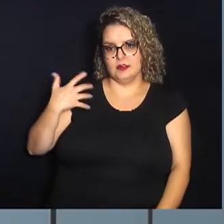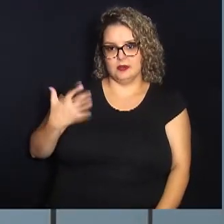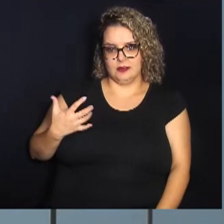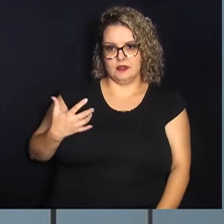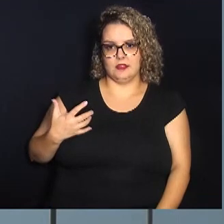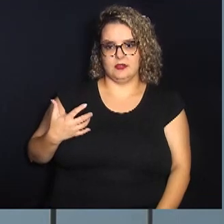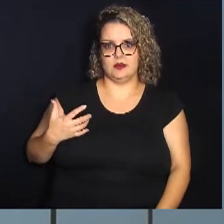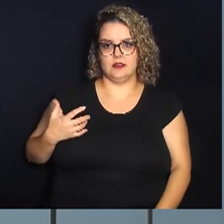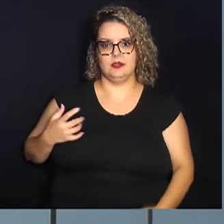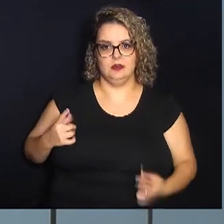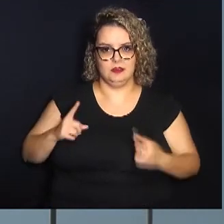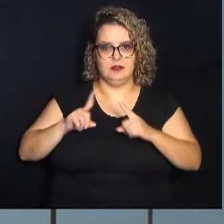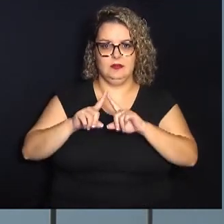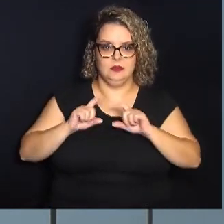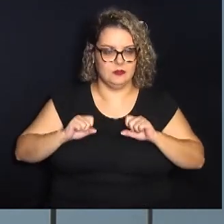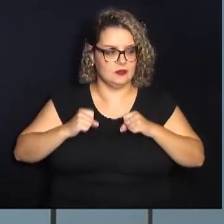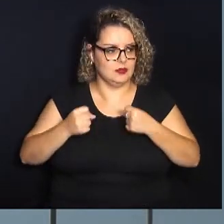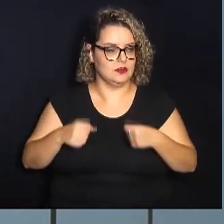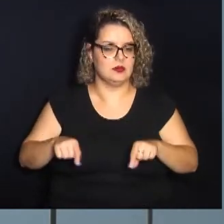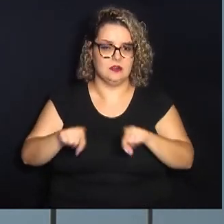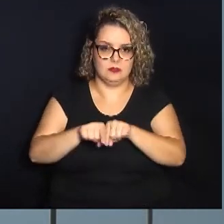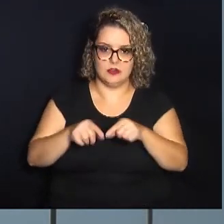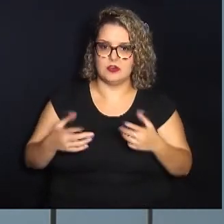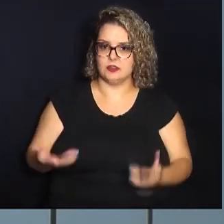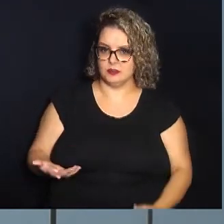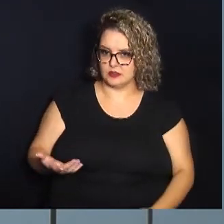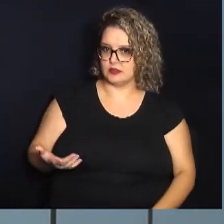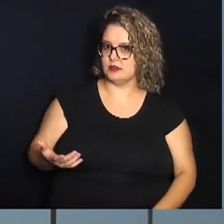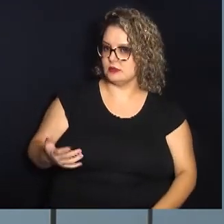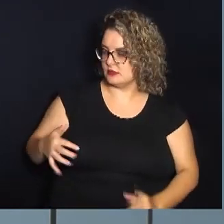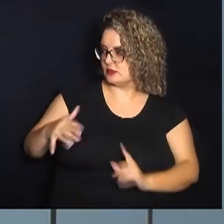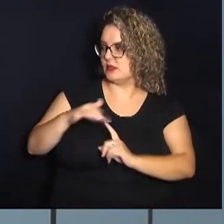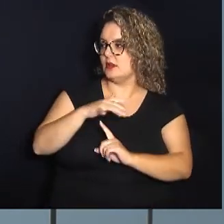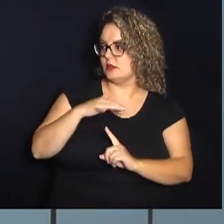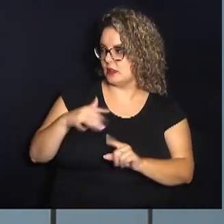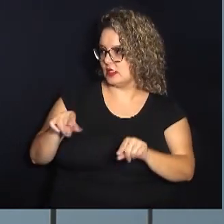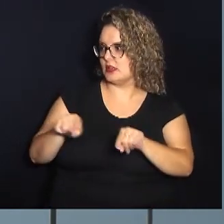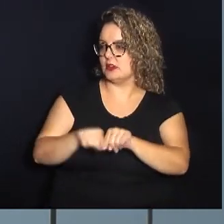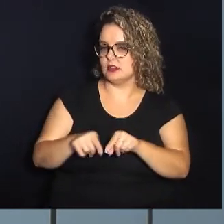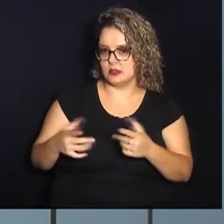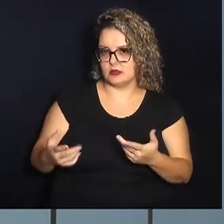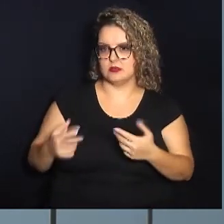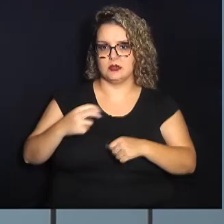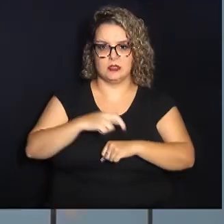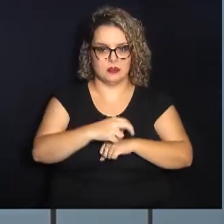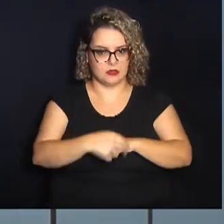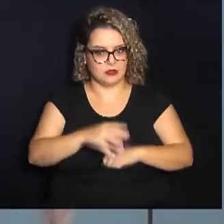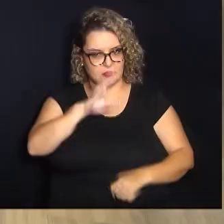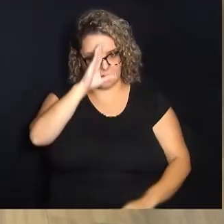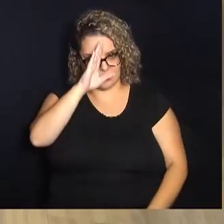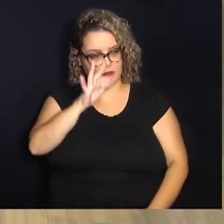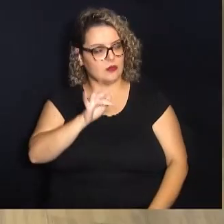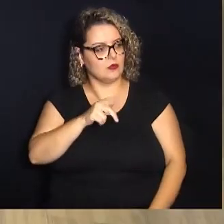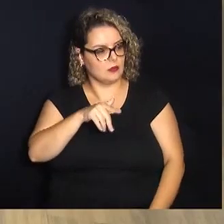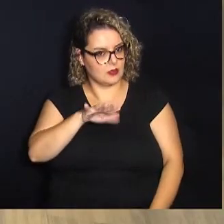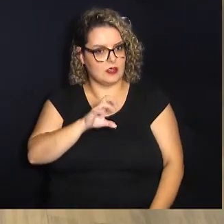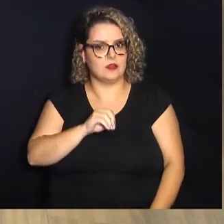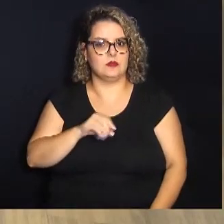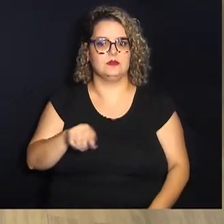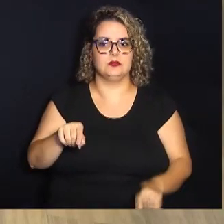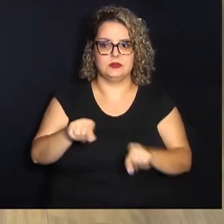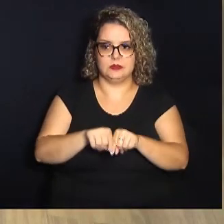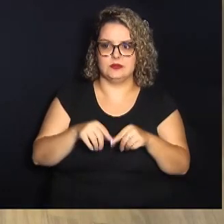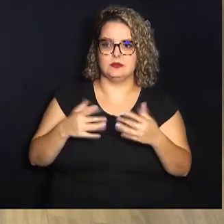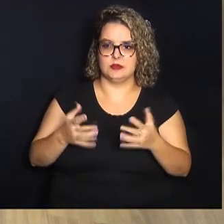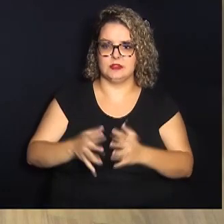ferrenha combatente nesse caso também, da questão ambiental, questão da dengue principalmente, o Fausto, né, que